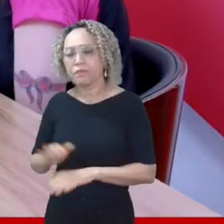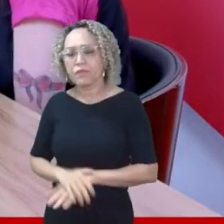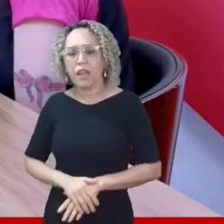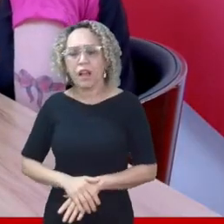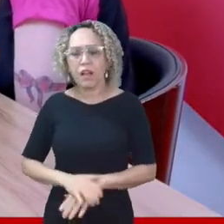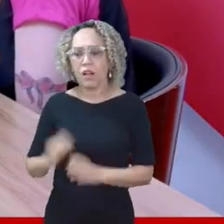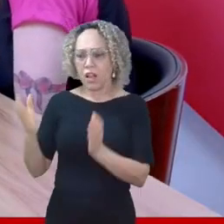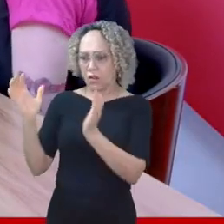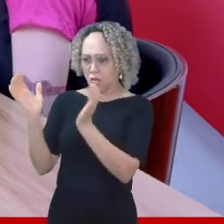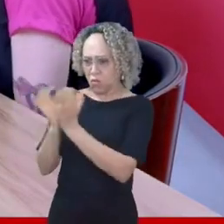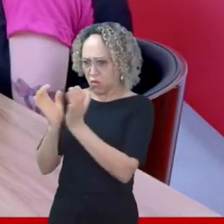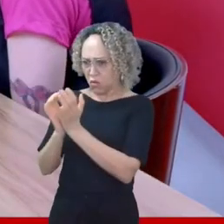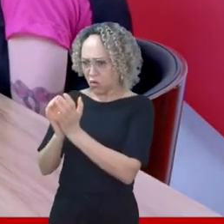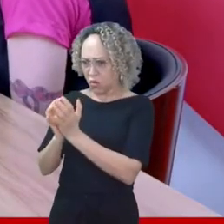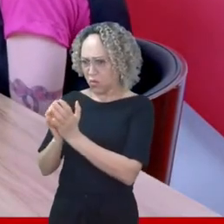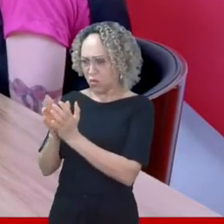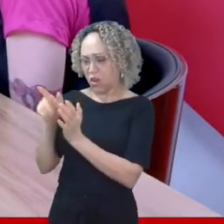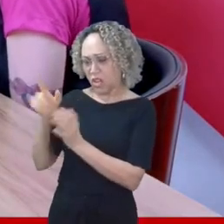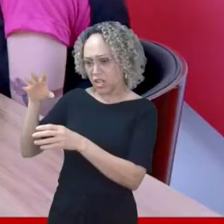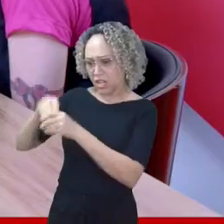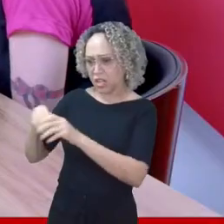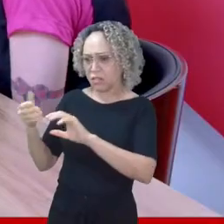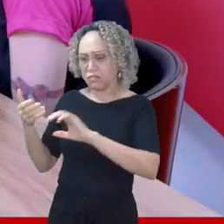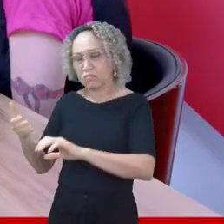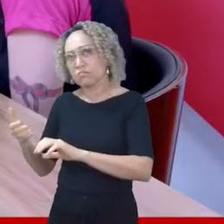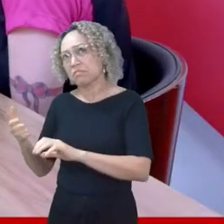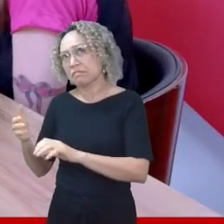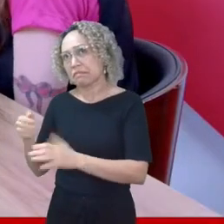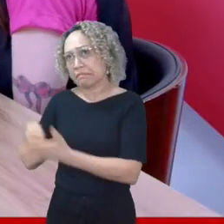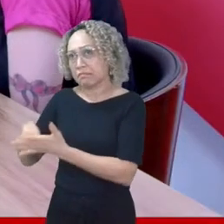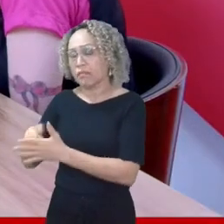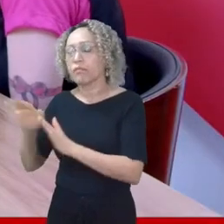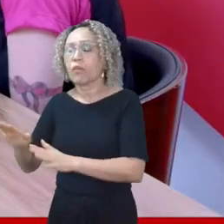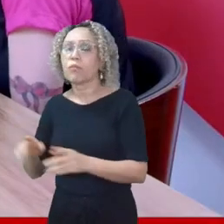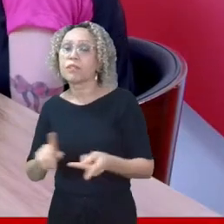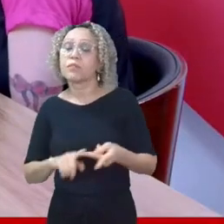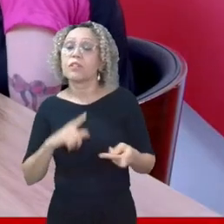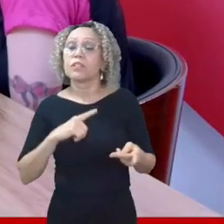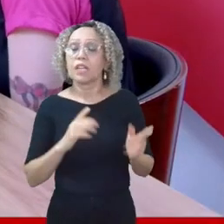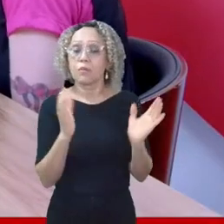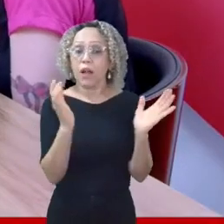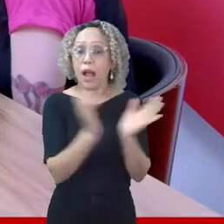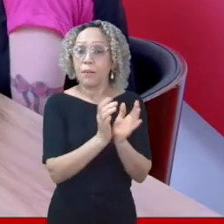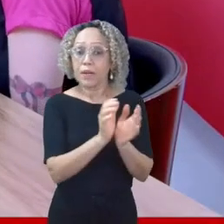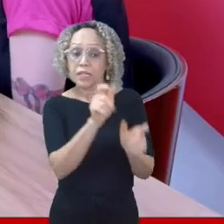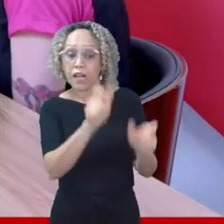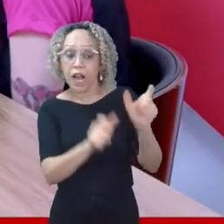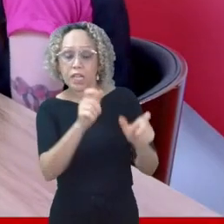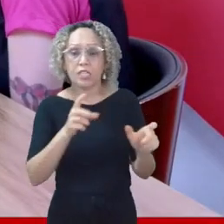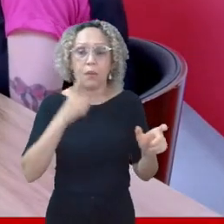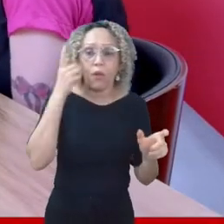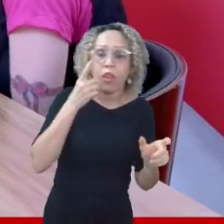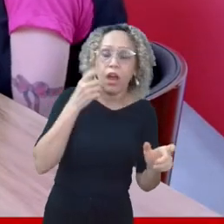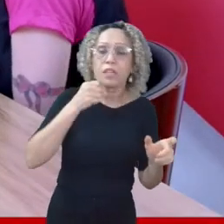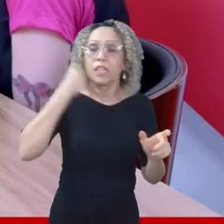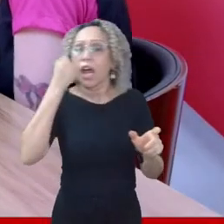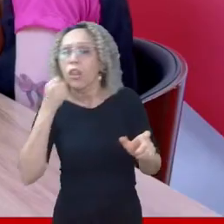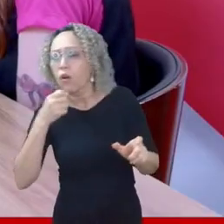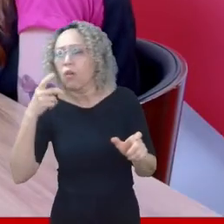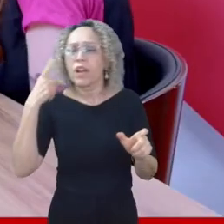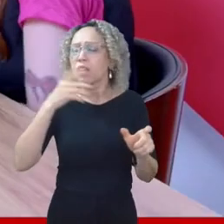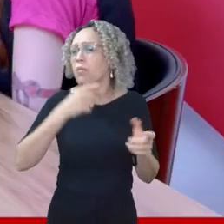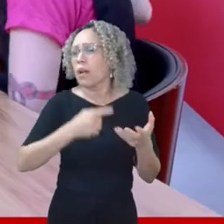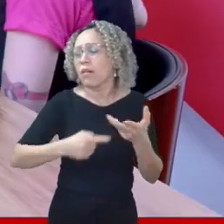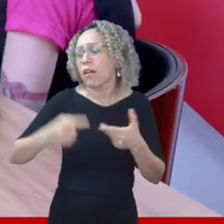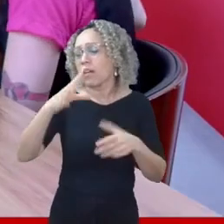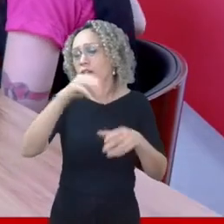foi determinado, assim como a gente tem a bancada feminina, que é algo criado, determinado para a representatividade